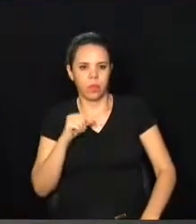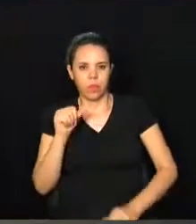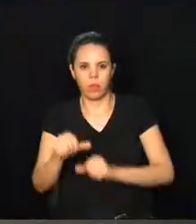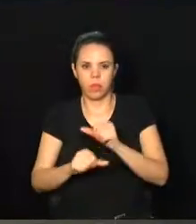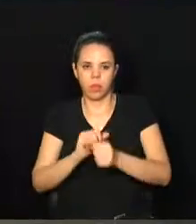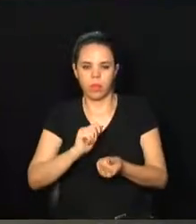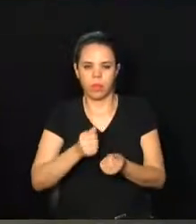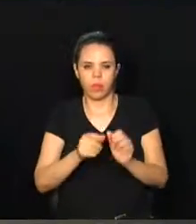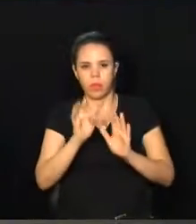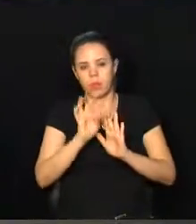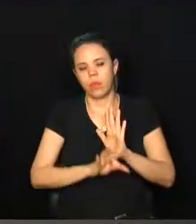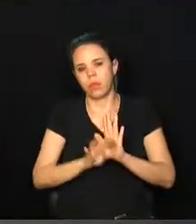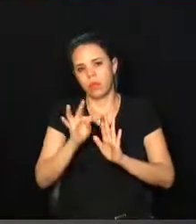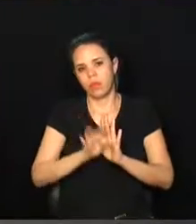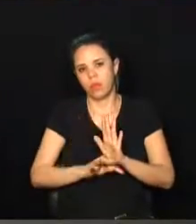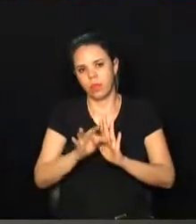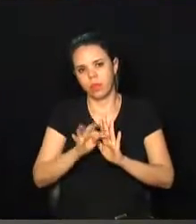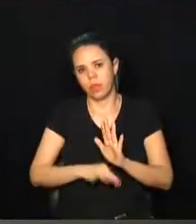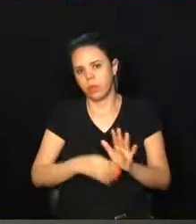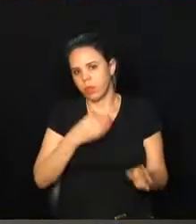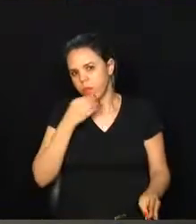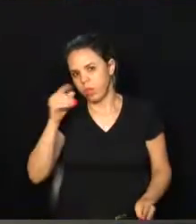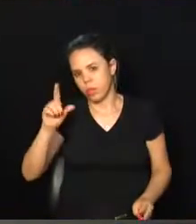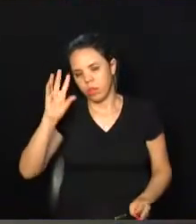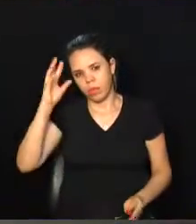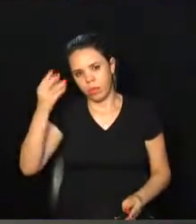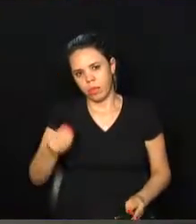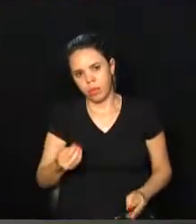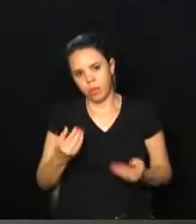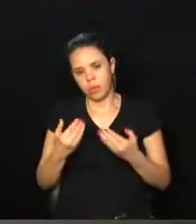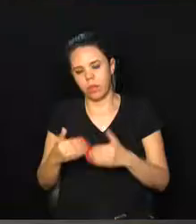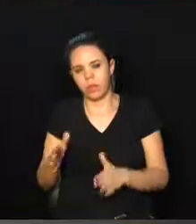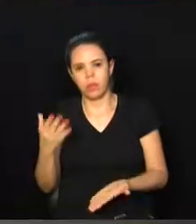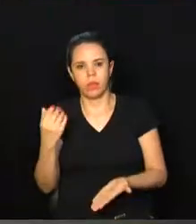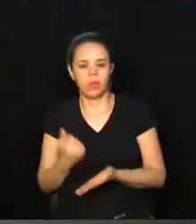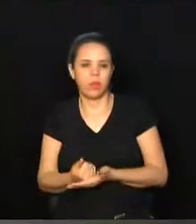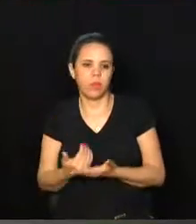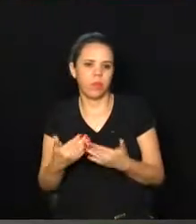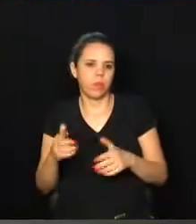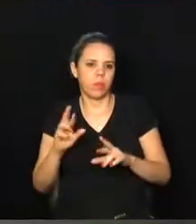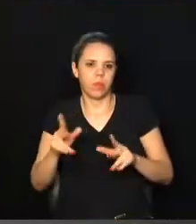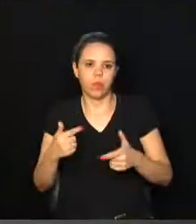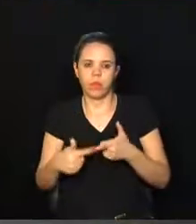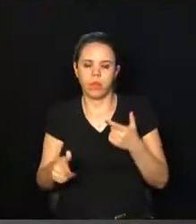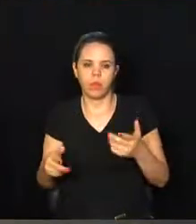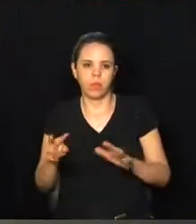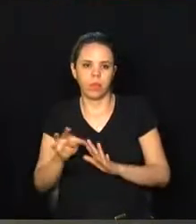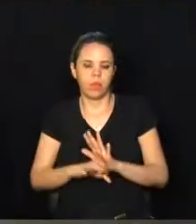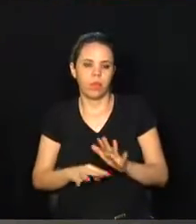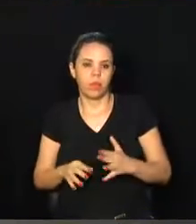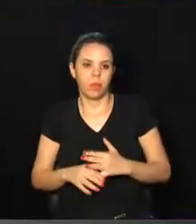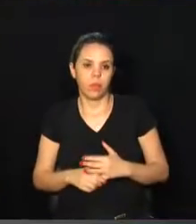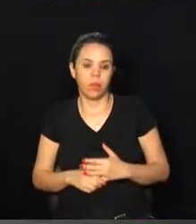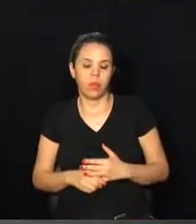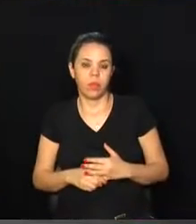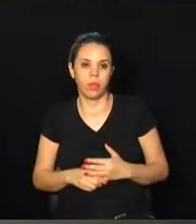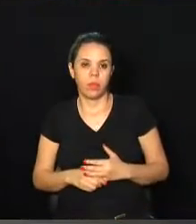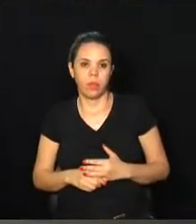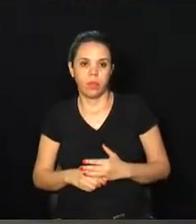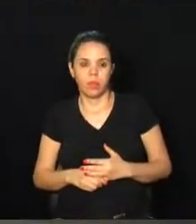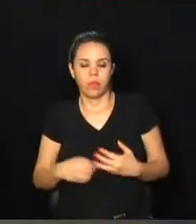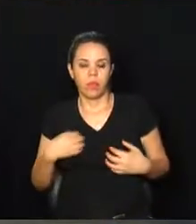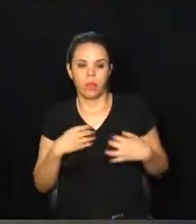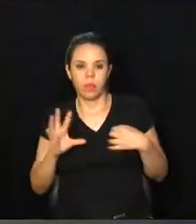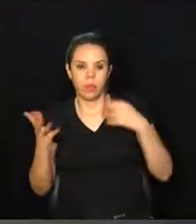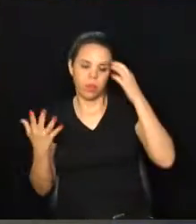os textos para o cara poder entender, abrir o arquivo e não ter diferença de texto e tal. Quer dizer, a gente fica, de